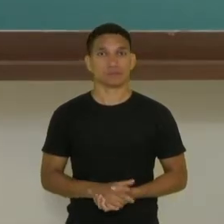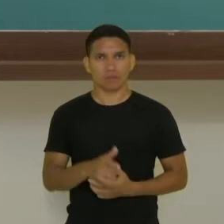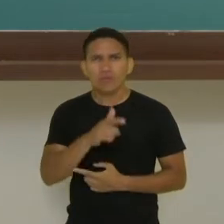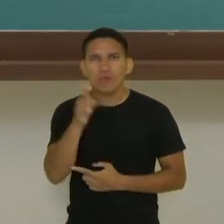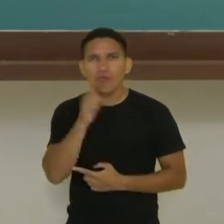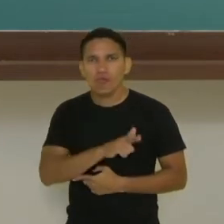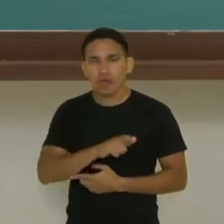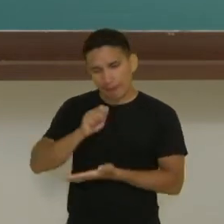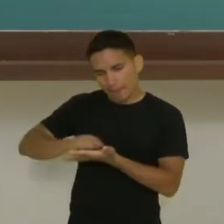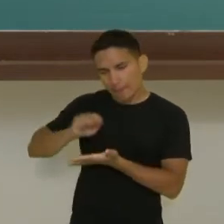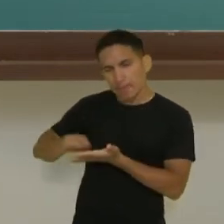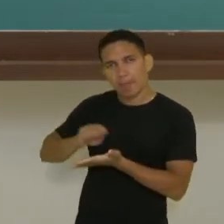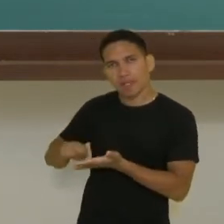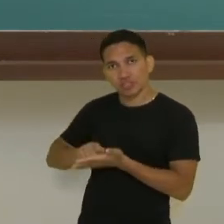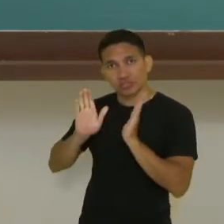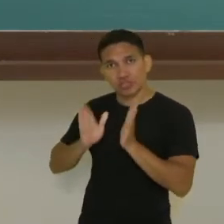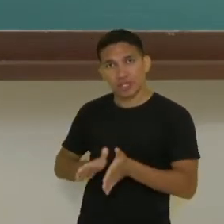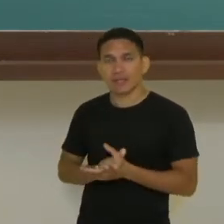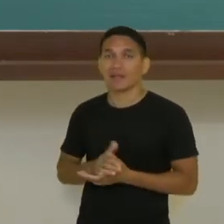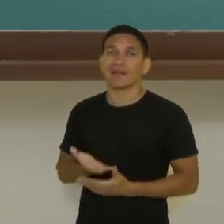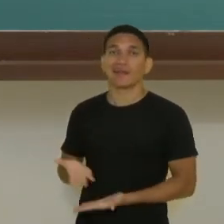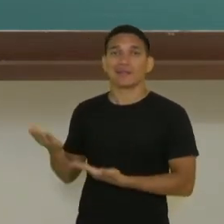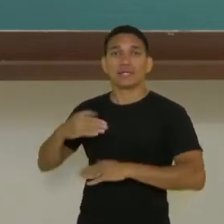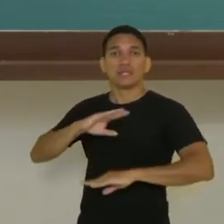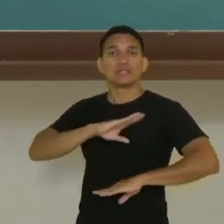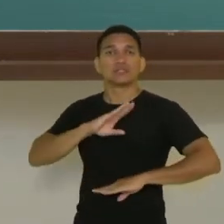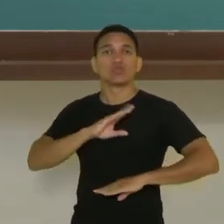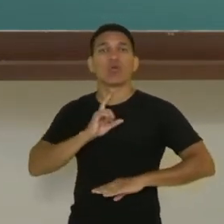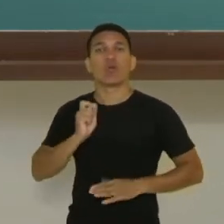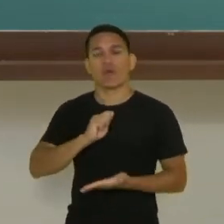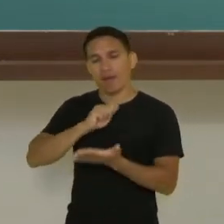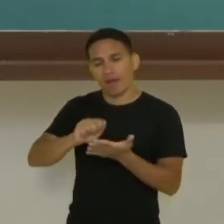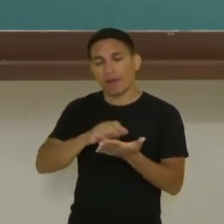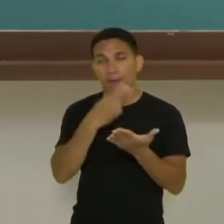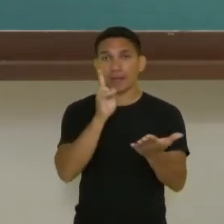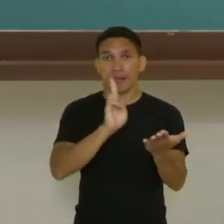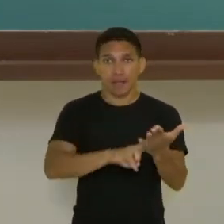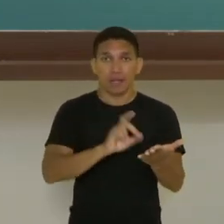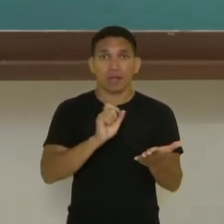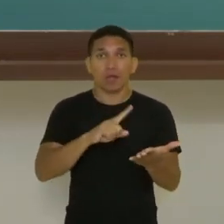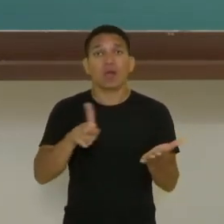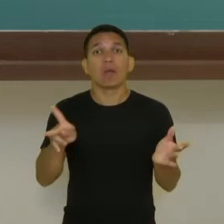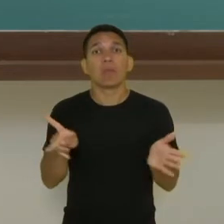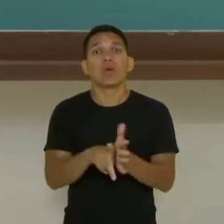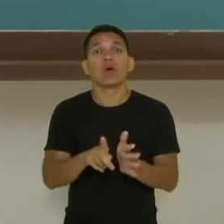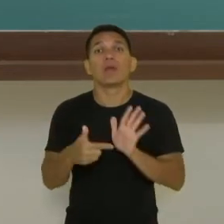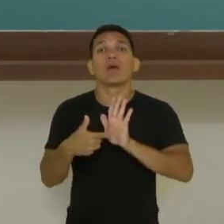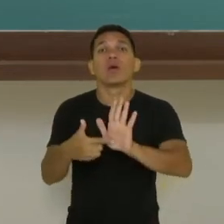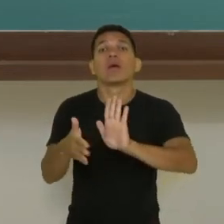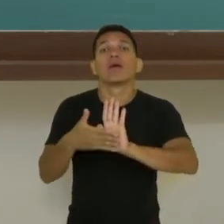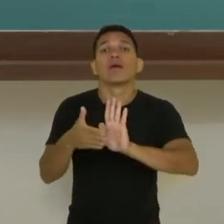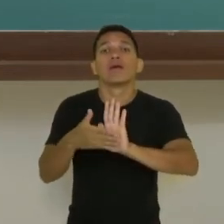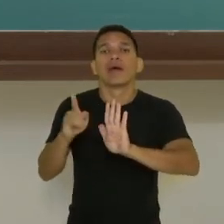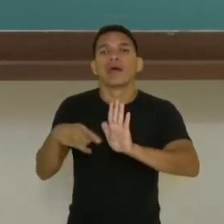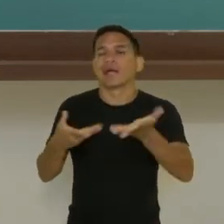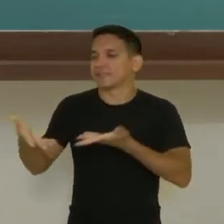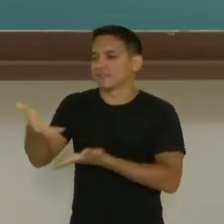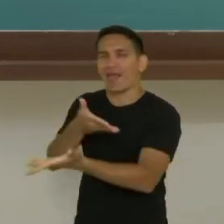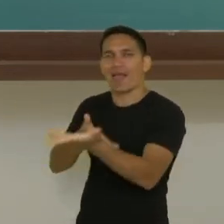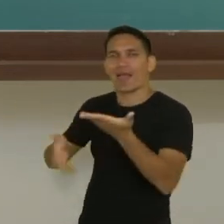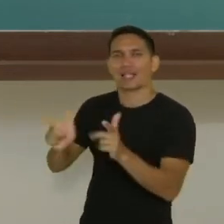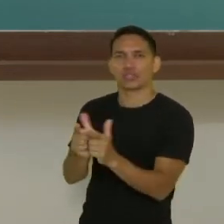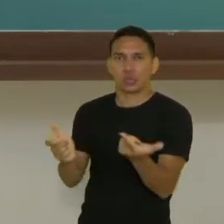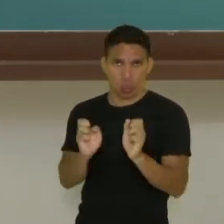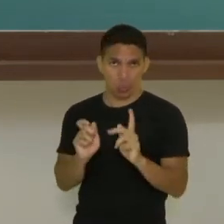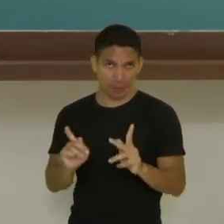Conseguiram escrever, pessoal? Nesse caso, a carta do leitor, ela serve como modo de interagir com o jornal,